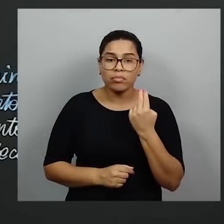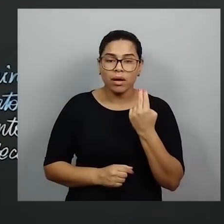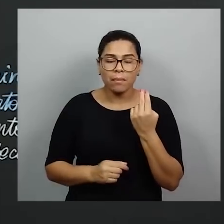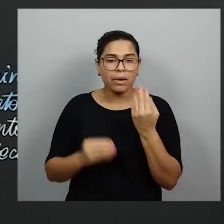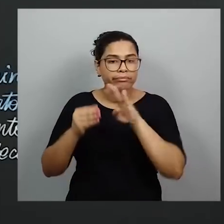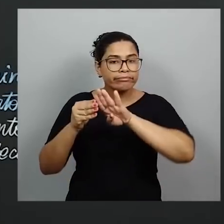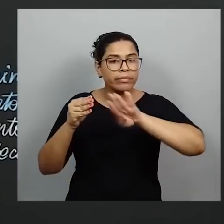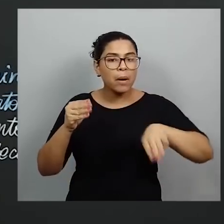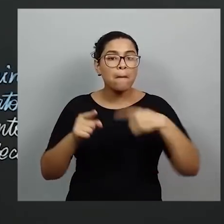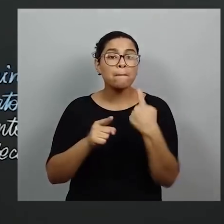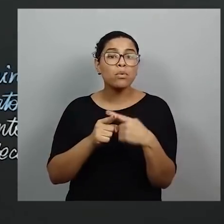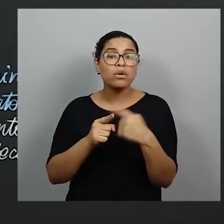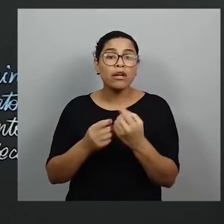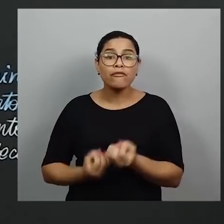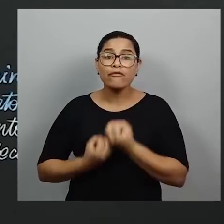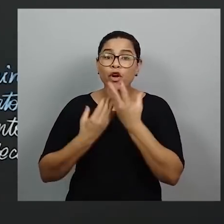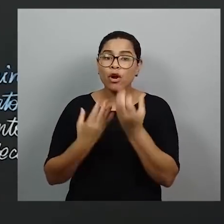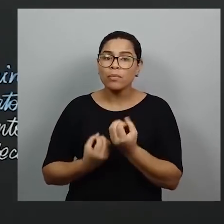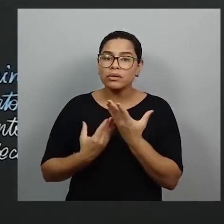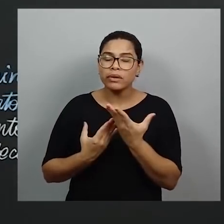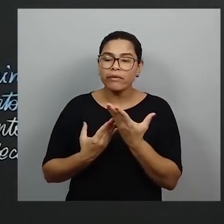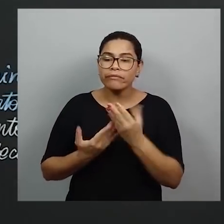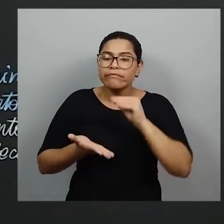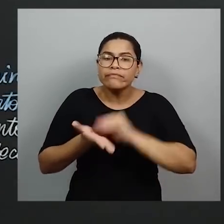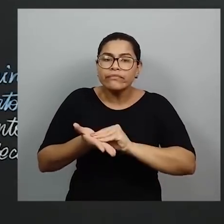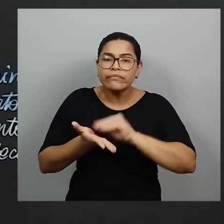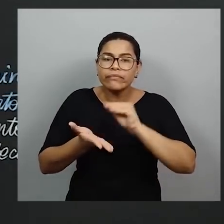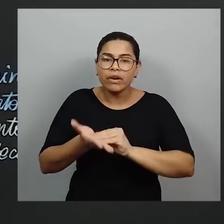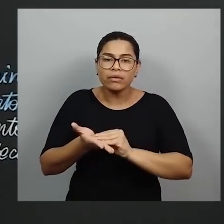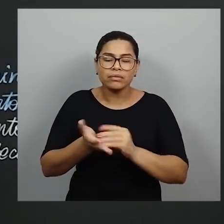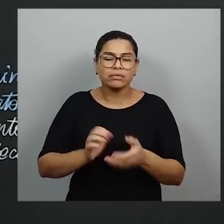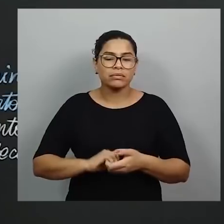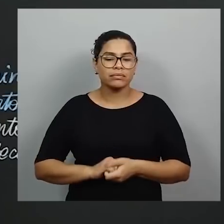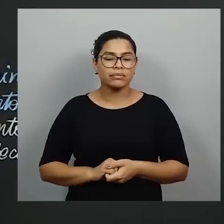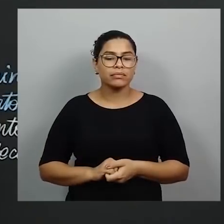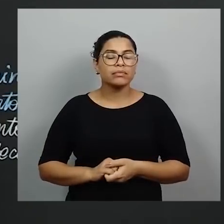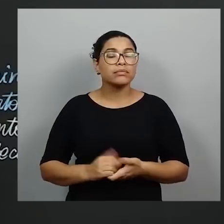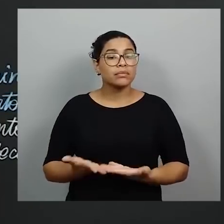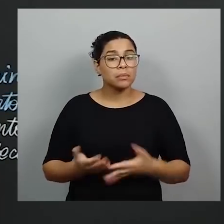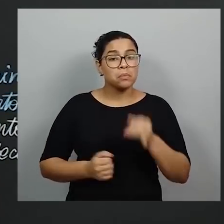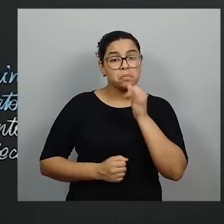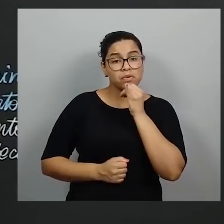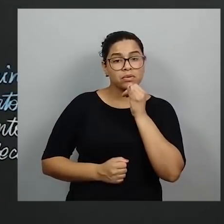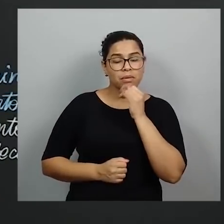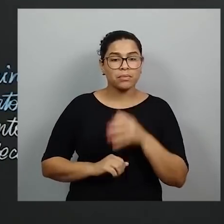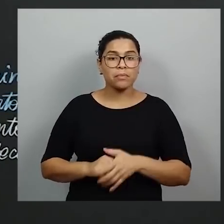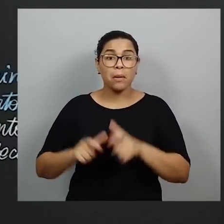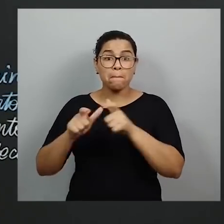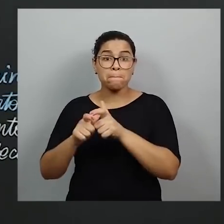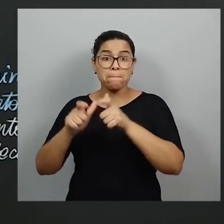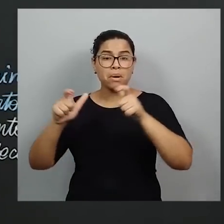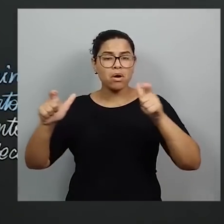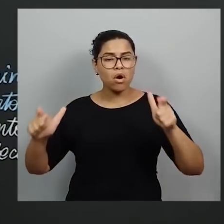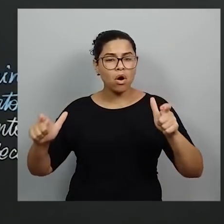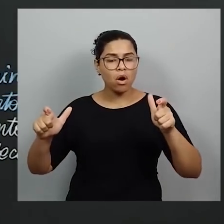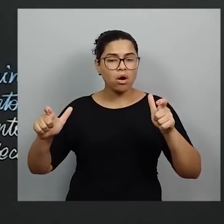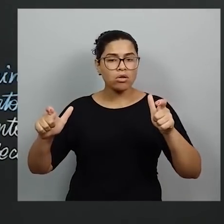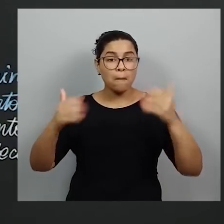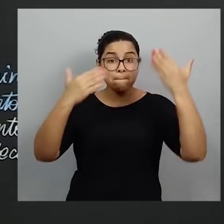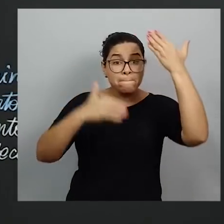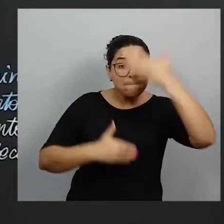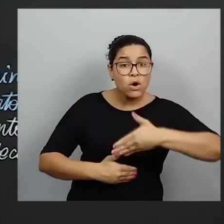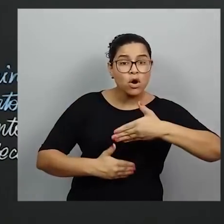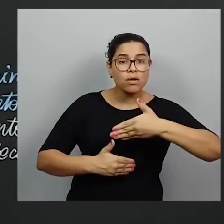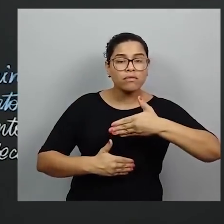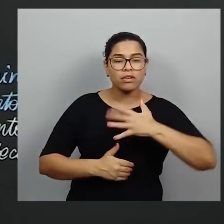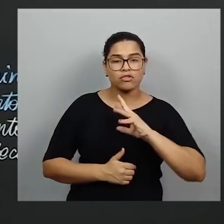porque eu vou prejudicar a mensagem final. Observe, as maiores provas de amor são simples.